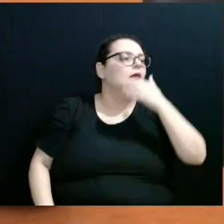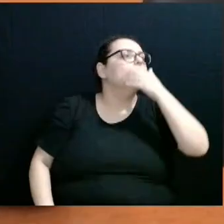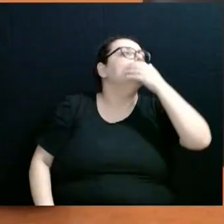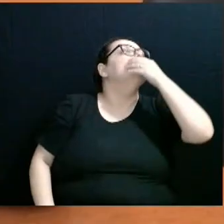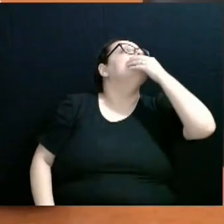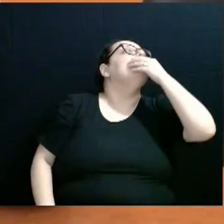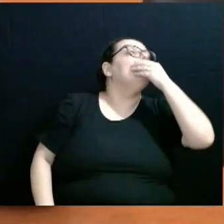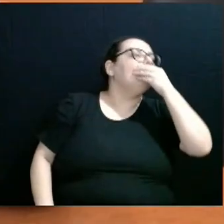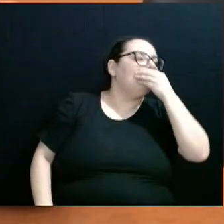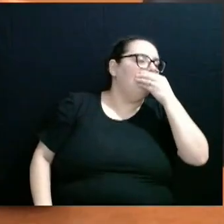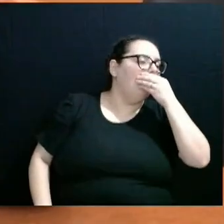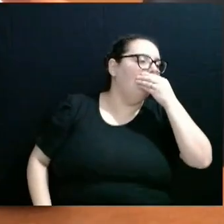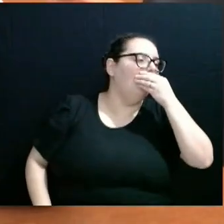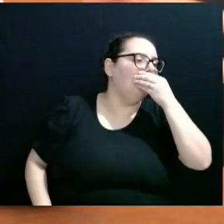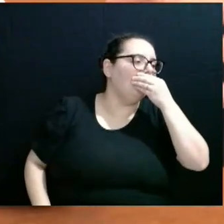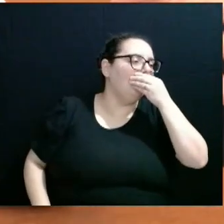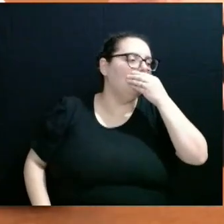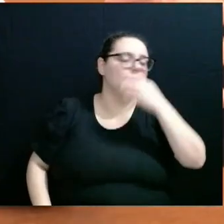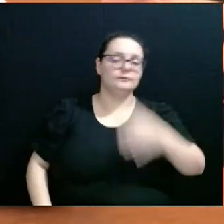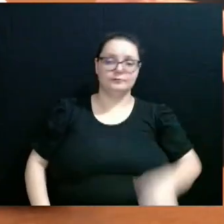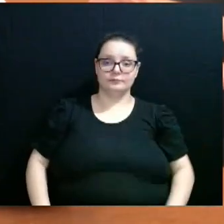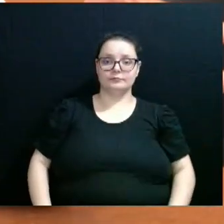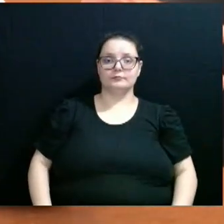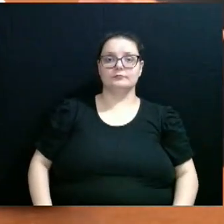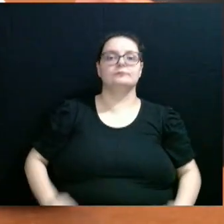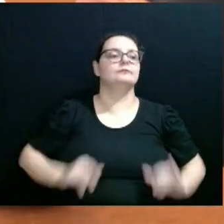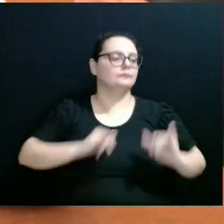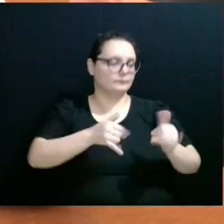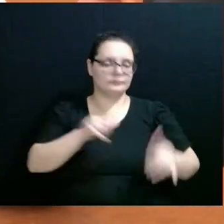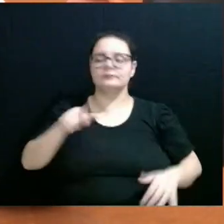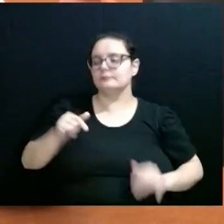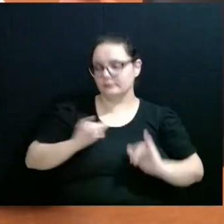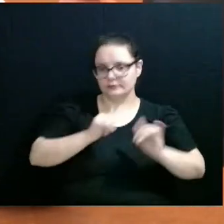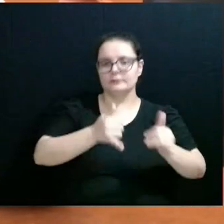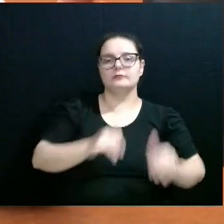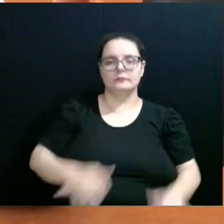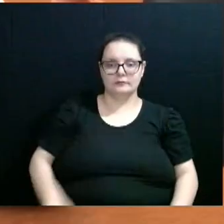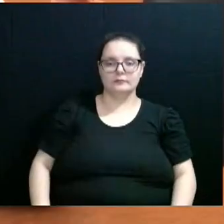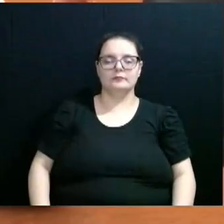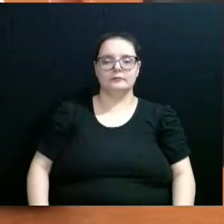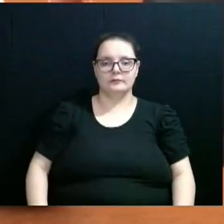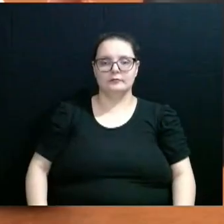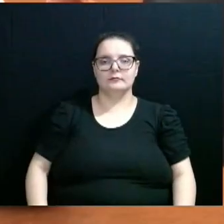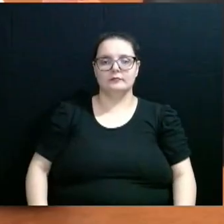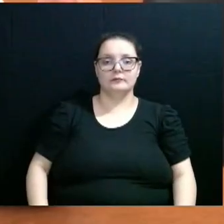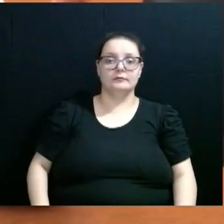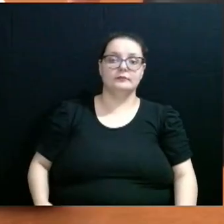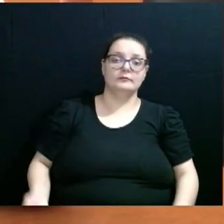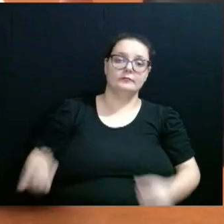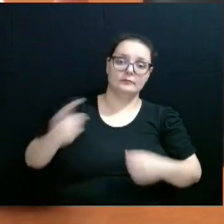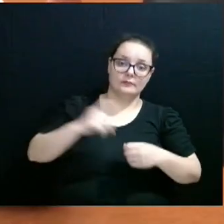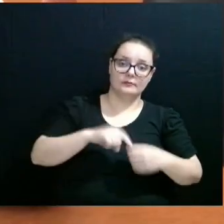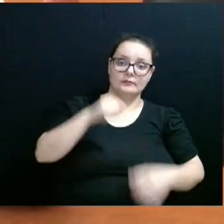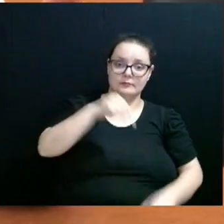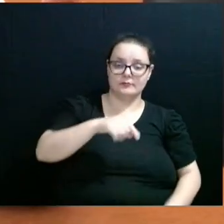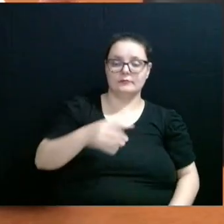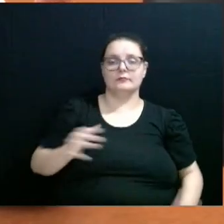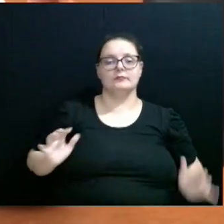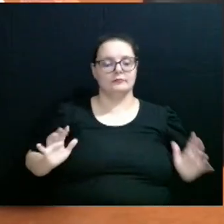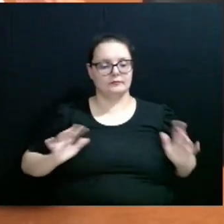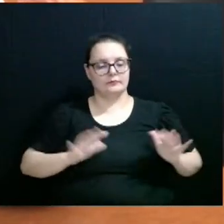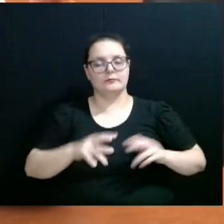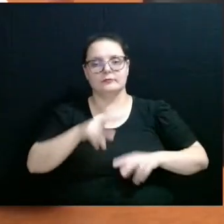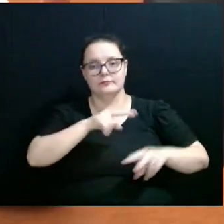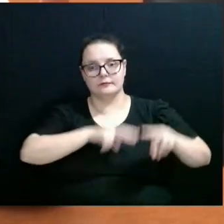as pessoas não frequentavam ela. Abandonada, né, Carlinhos? Abandonada. E com a vinda da gente ali, a gente começou a olhar com